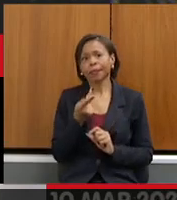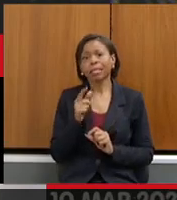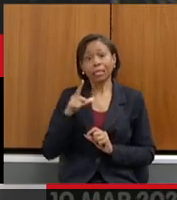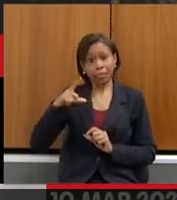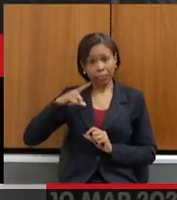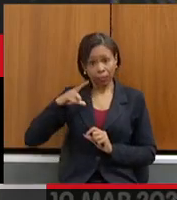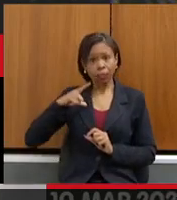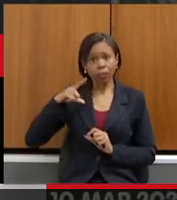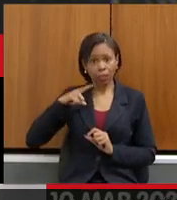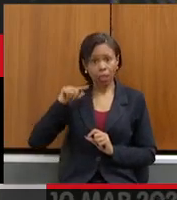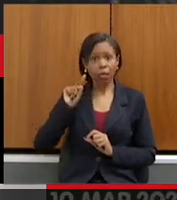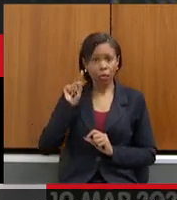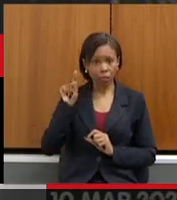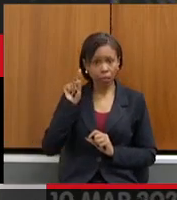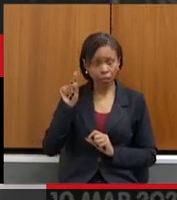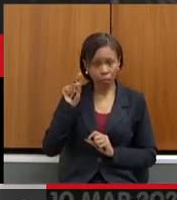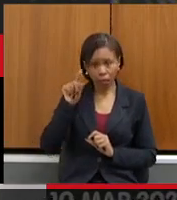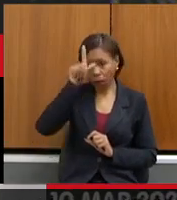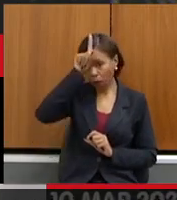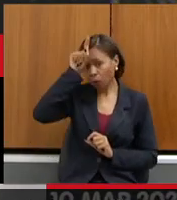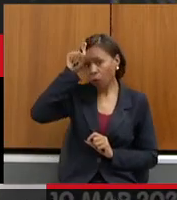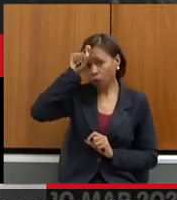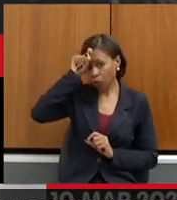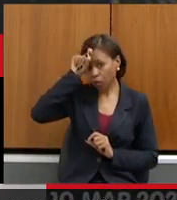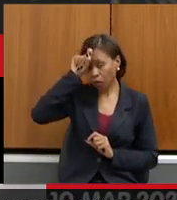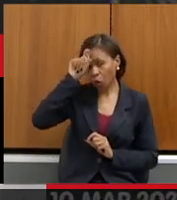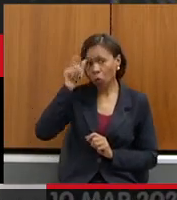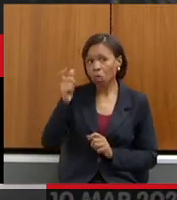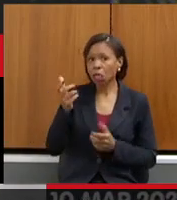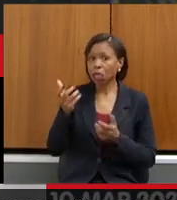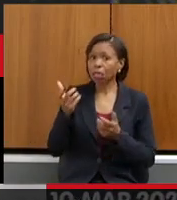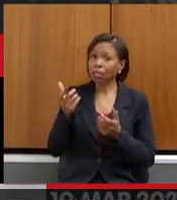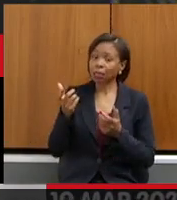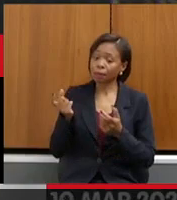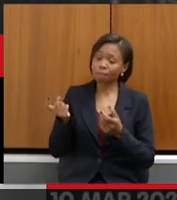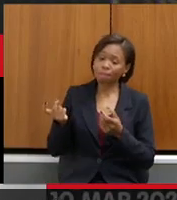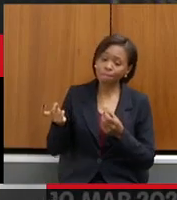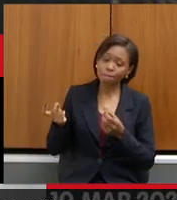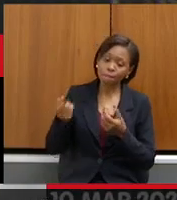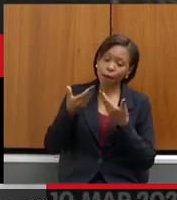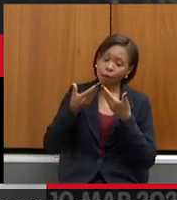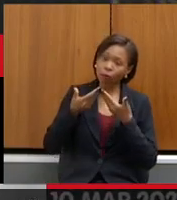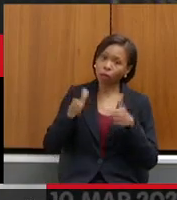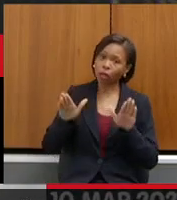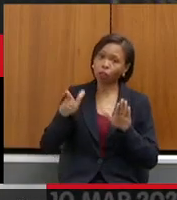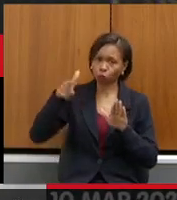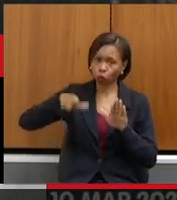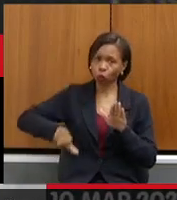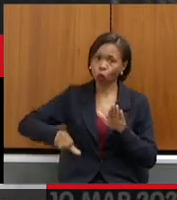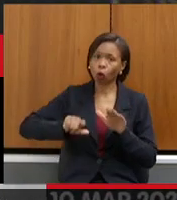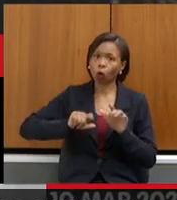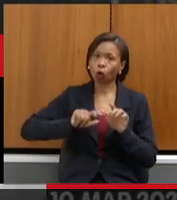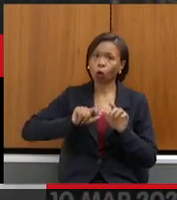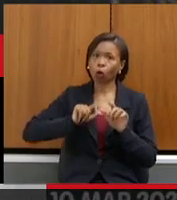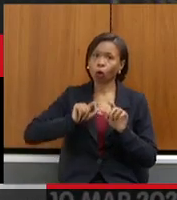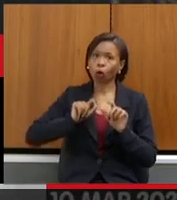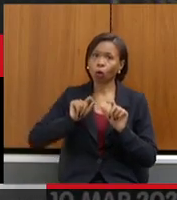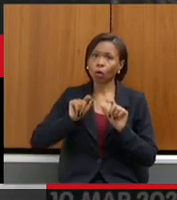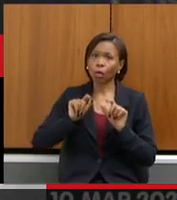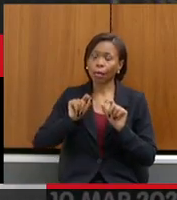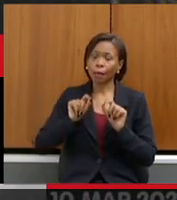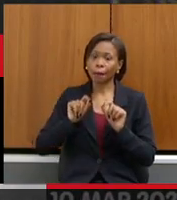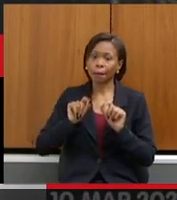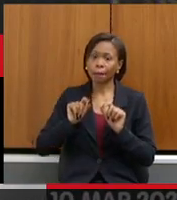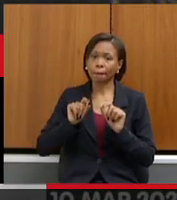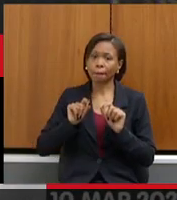um hospital que está para ser retomado que que é o hospital de Bom Jesus do Galho